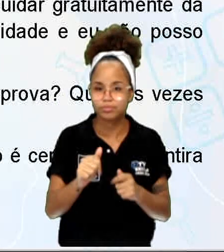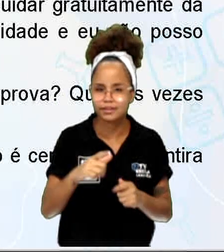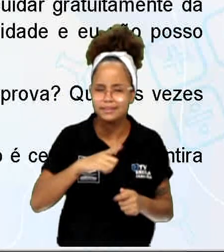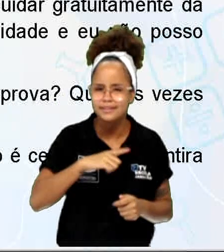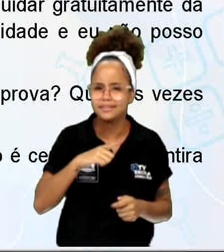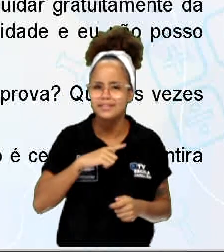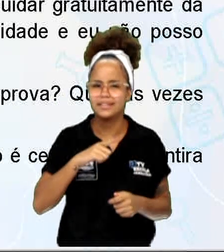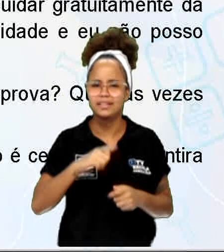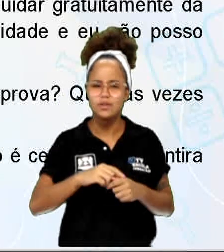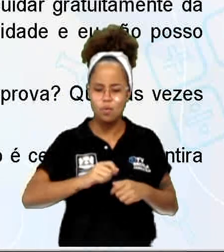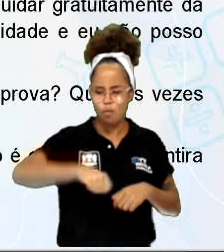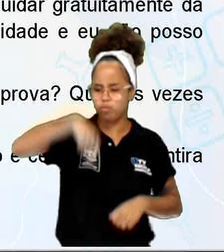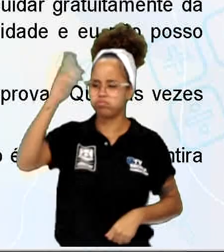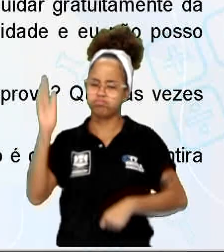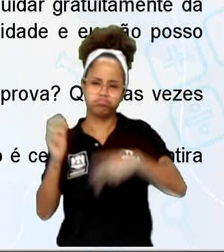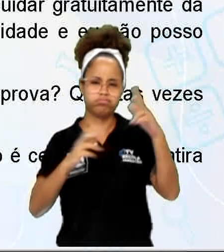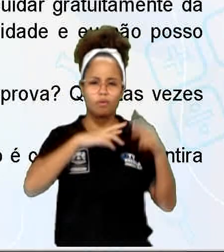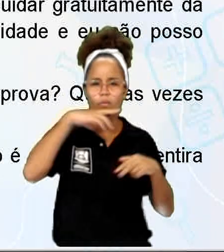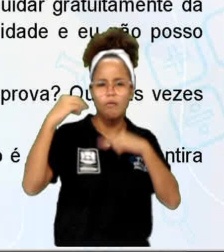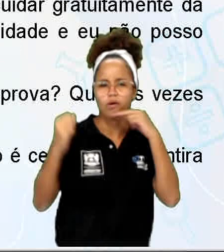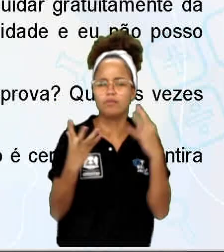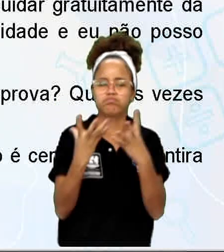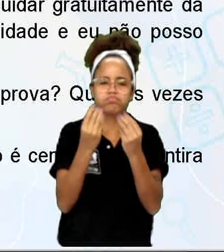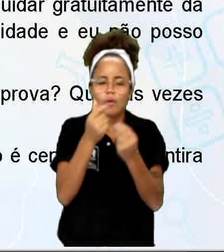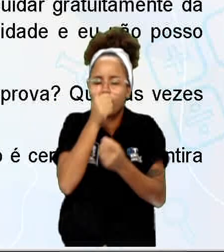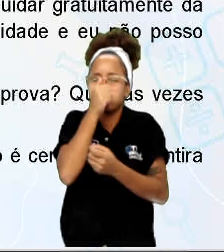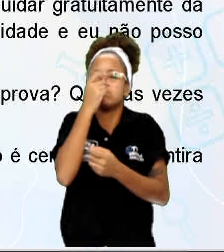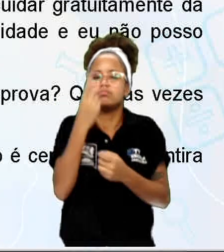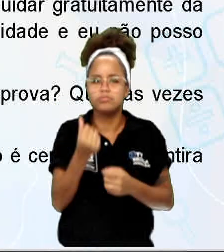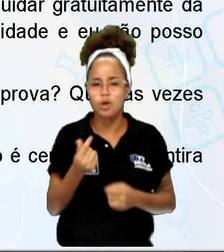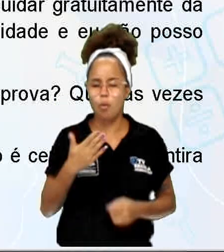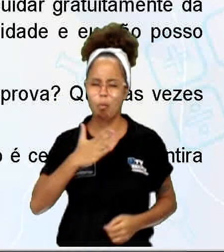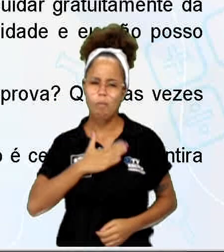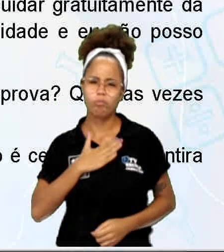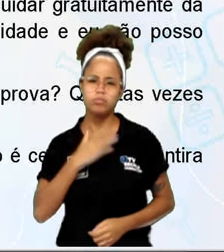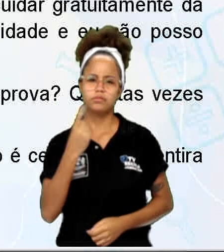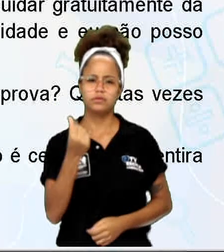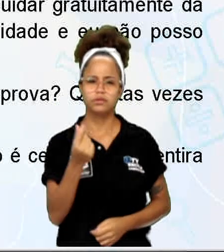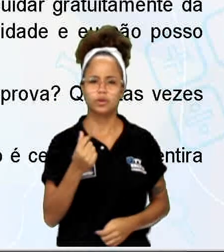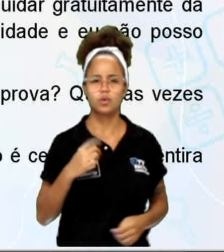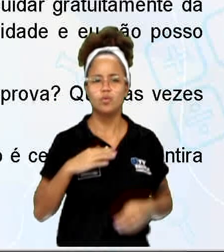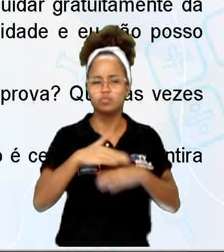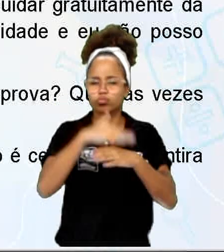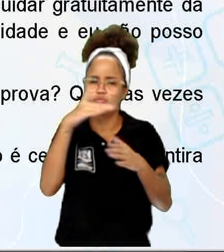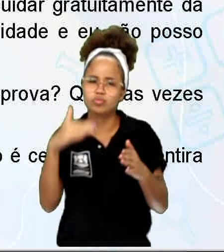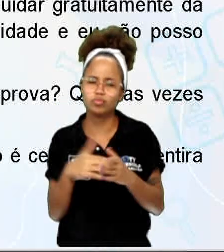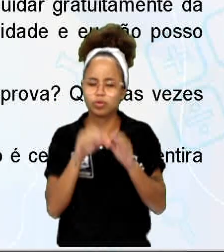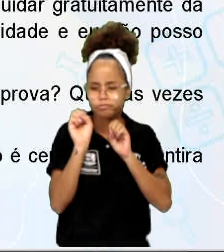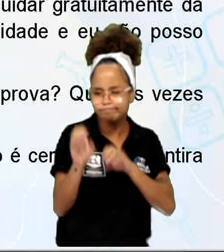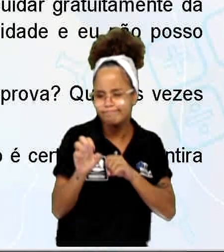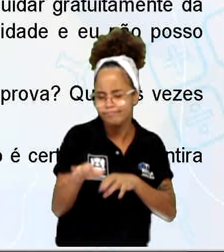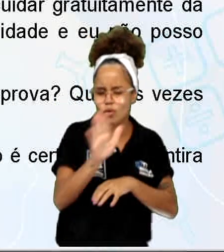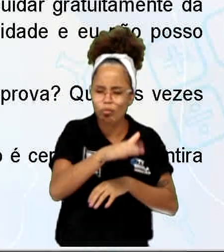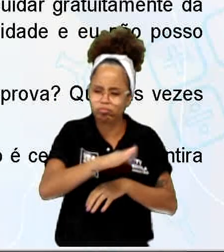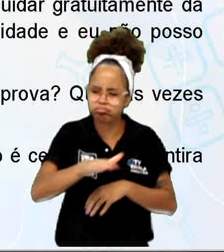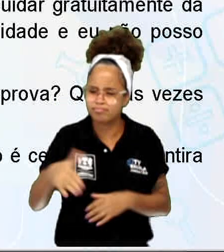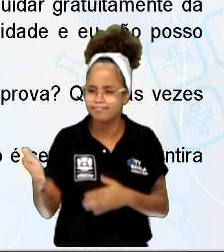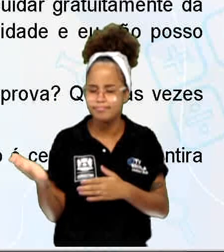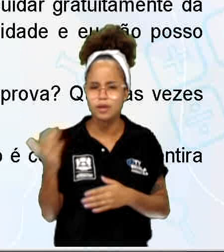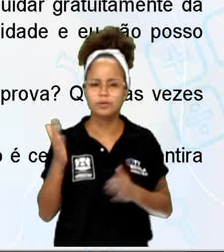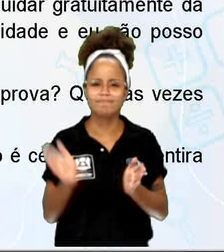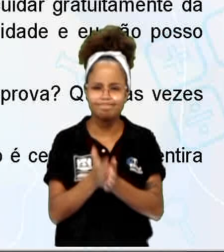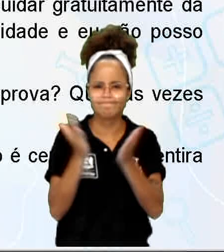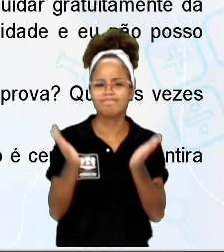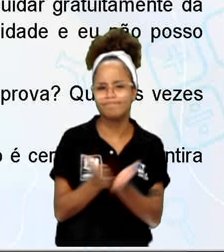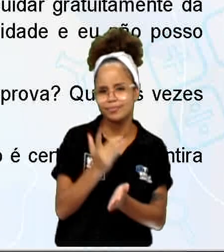malas, cuecas que voam entupidas de dinheiro, do meu dinheiro, que reservo duramente para educar os meninos mais pobres que eu, para